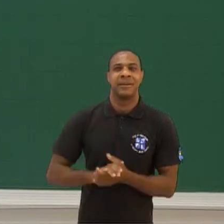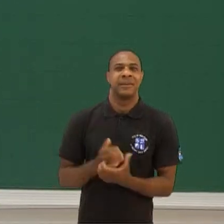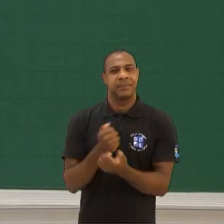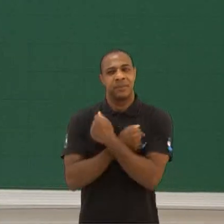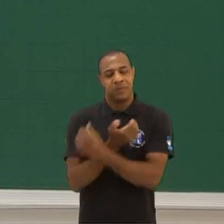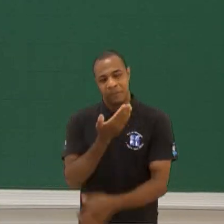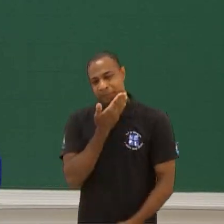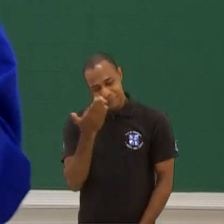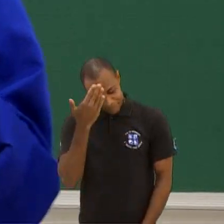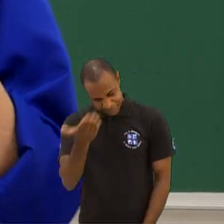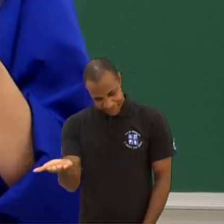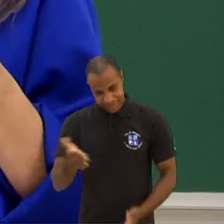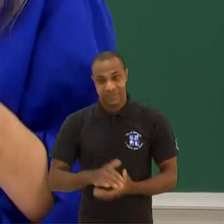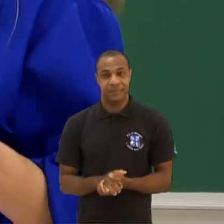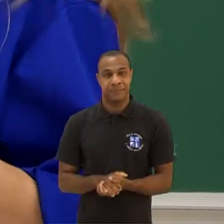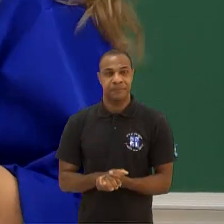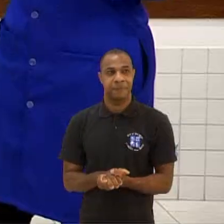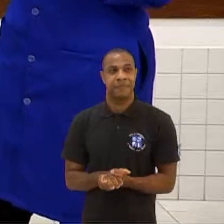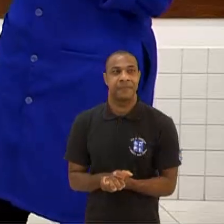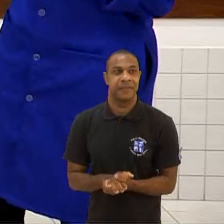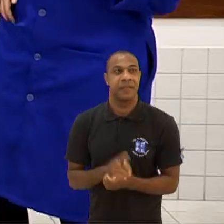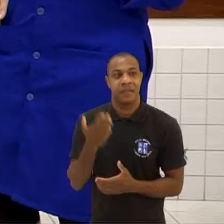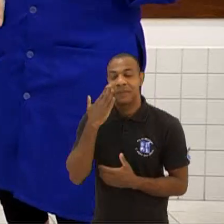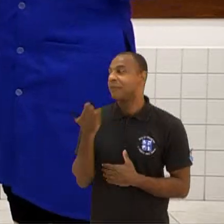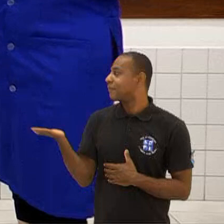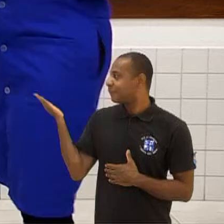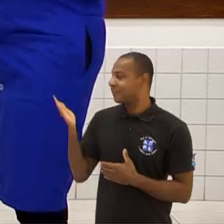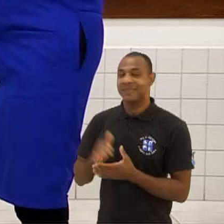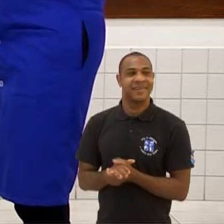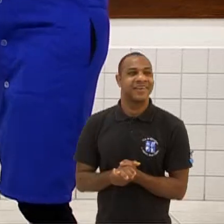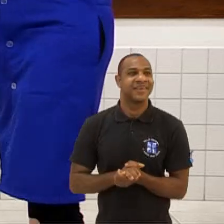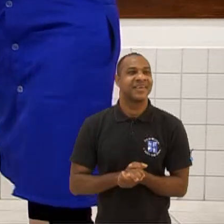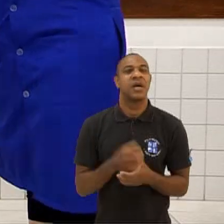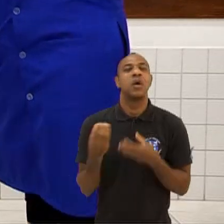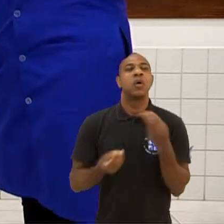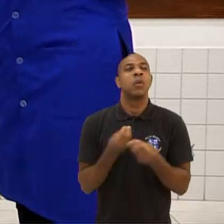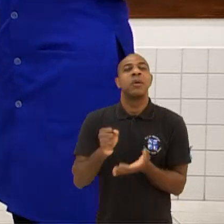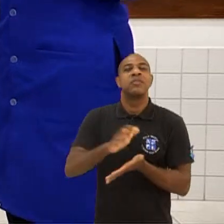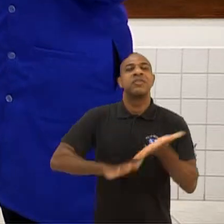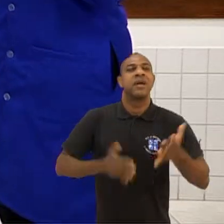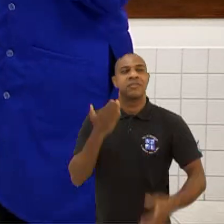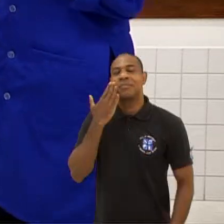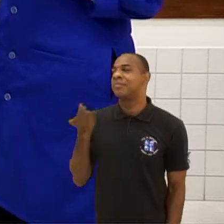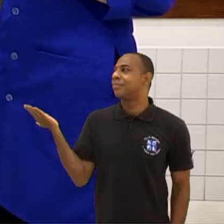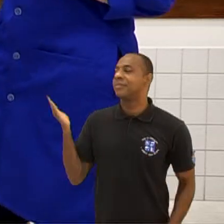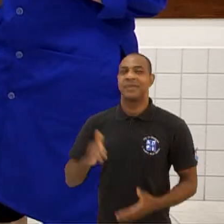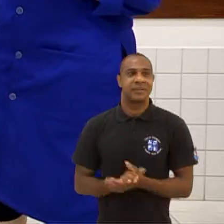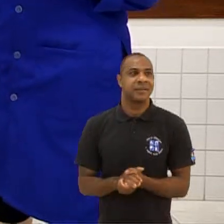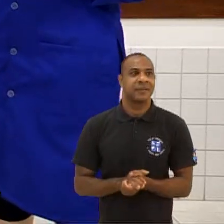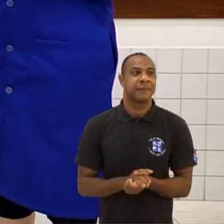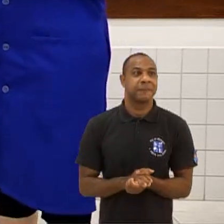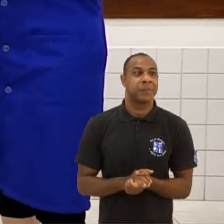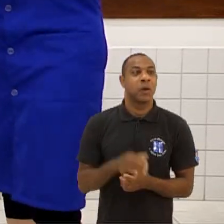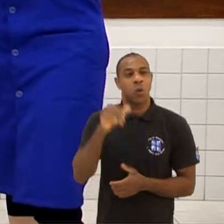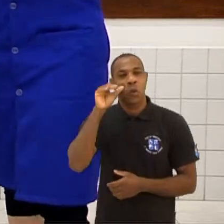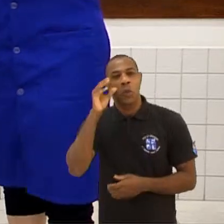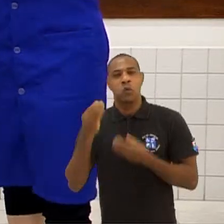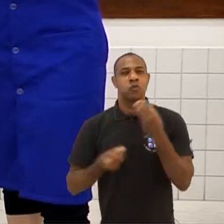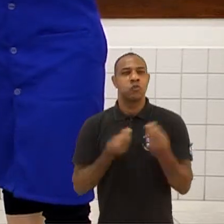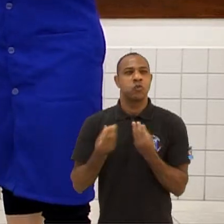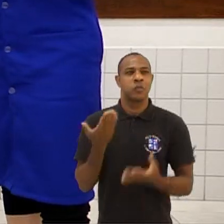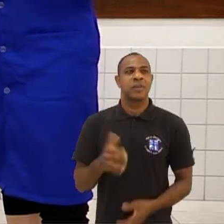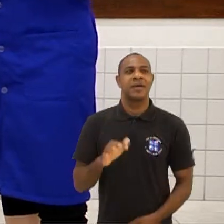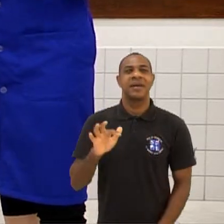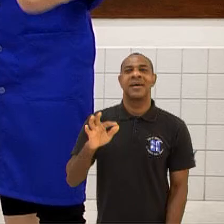Manuela, por estar assistindo aqui com a gente. Vamos lá? Qual que é o próximo, professor? Vamos de mais exercício? O que vai ter? Vamos antes, ó. Curiosidade. Curiosidade